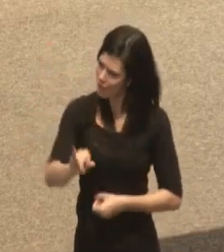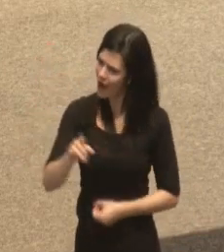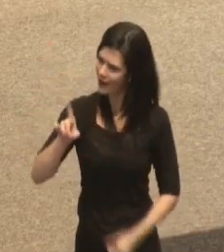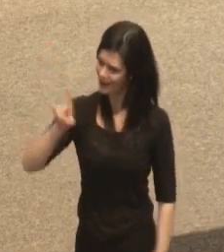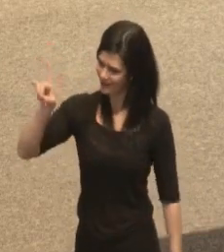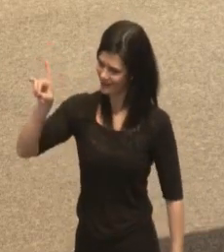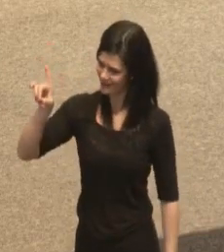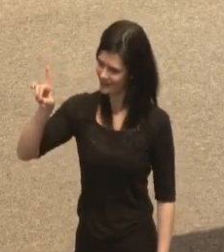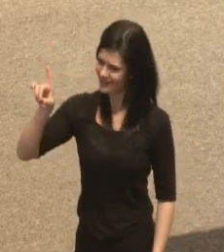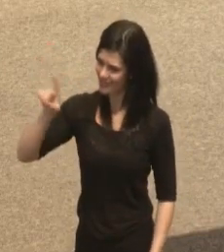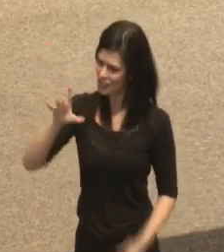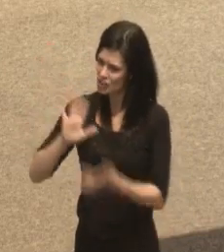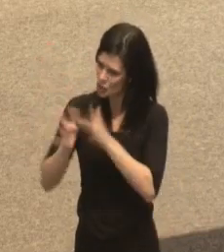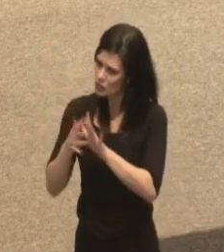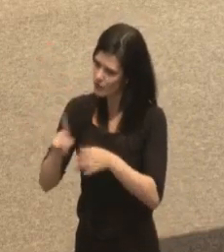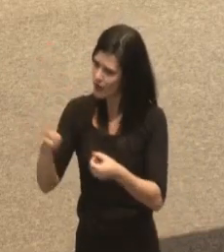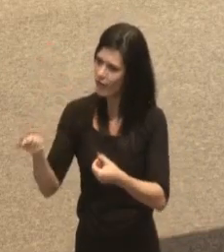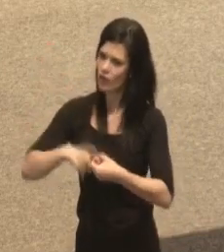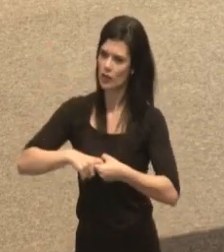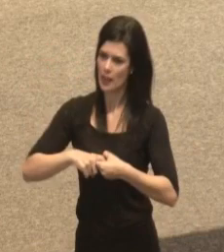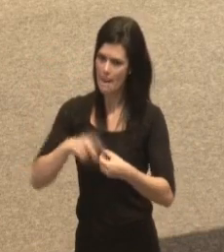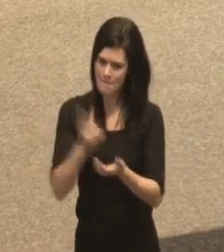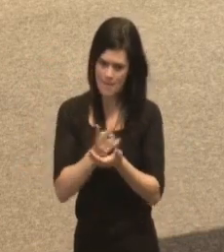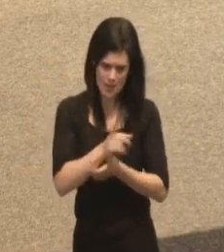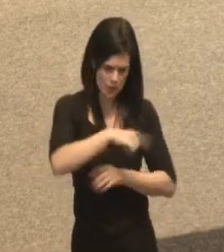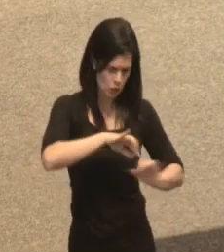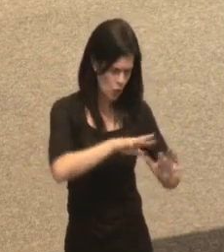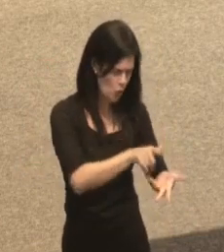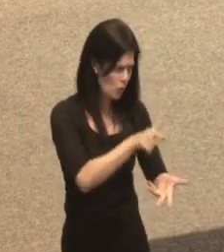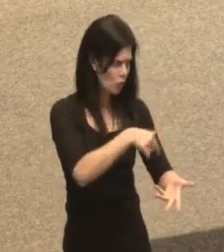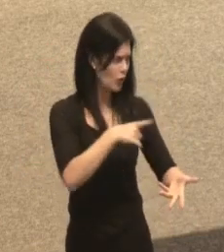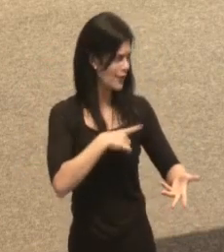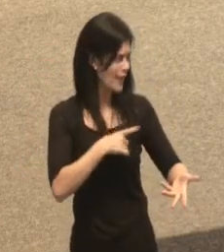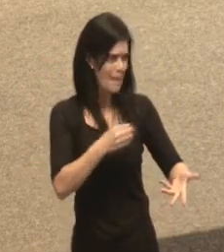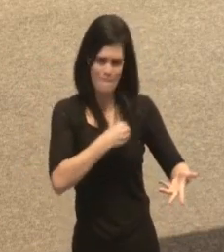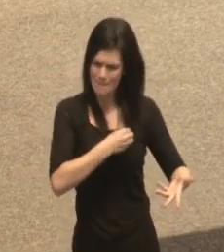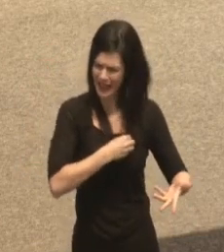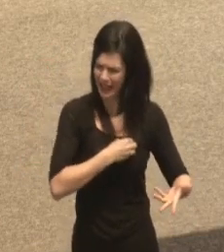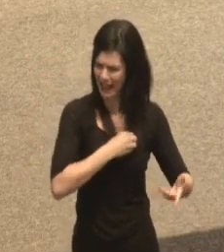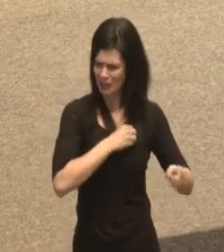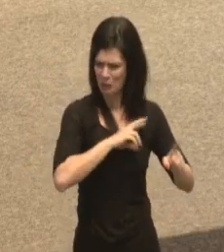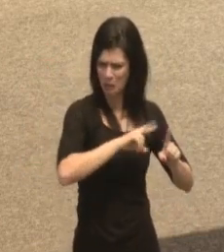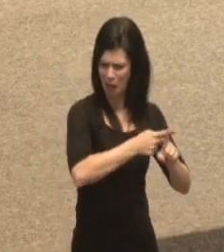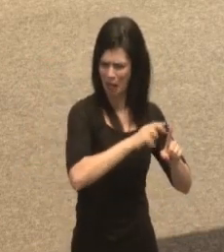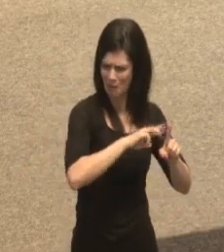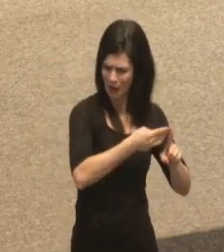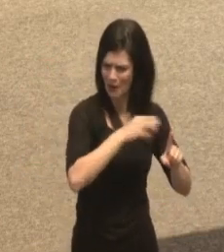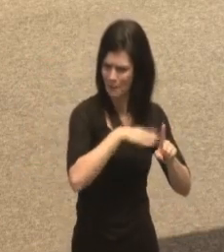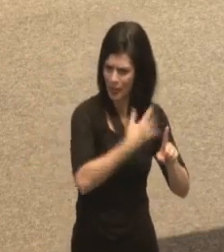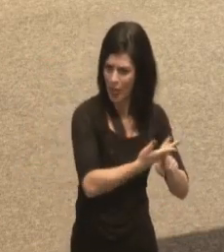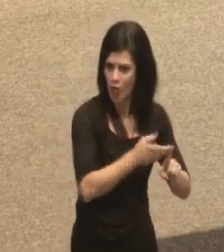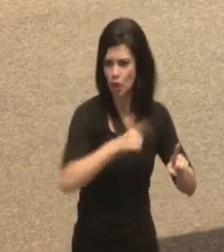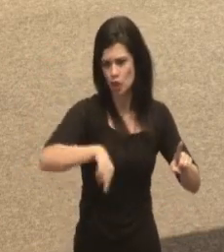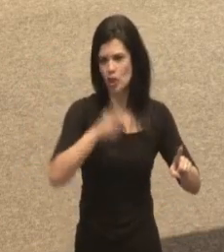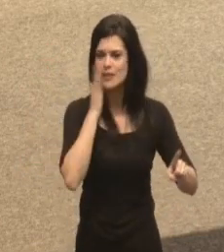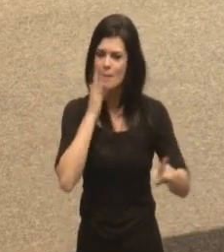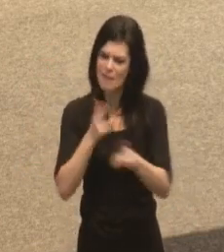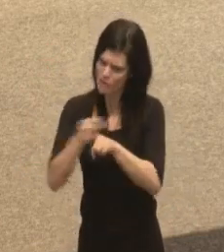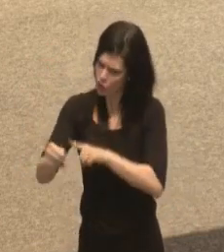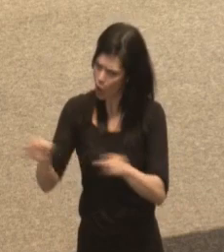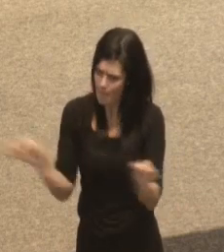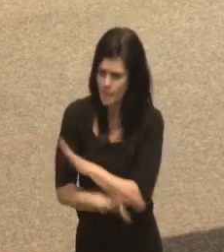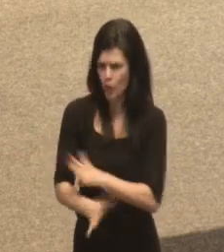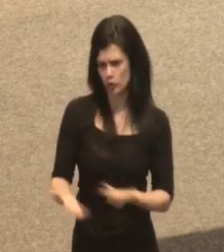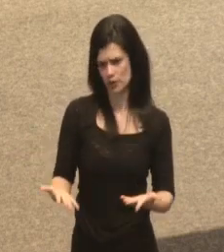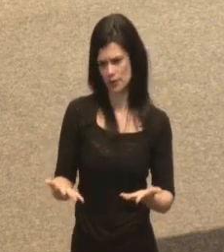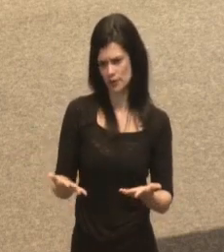trono, ainda que vivamos no mundo em iniquidade, que a iniquidade se multiplica, mas nós temos a certeza da vitória em Cristo